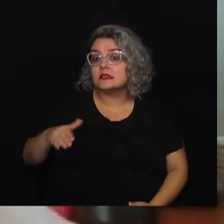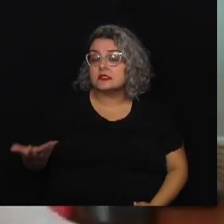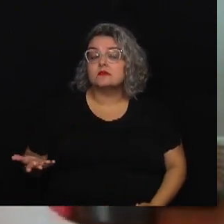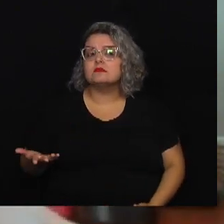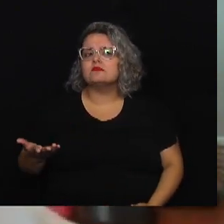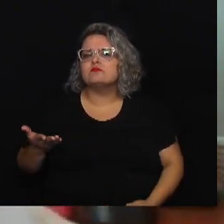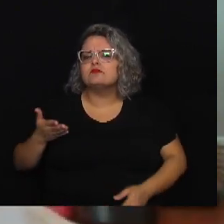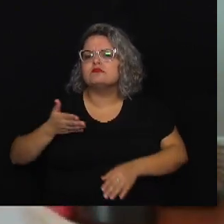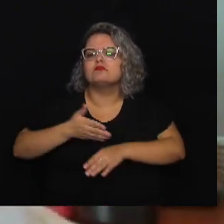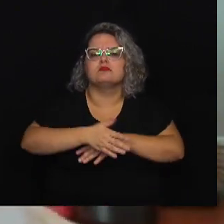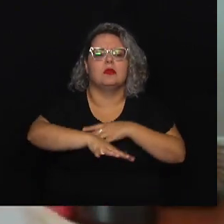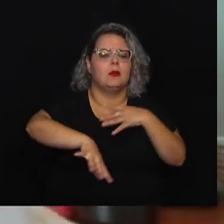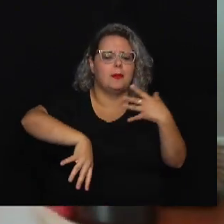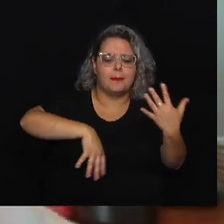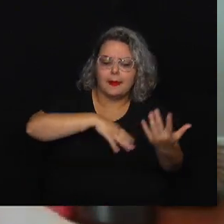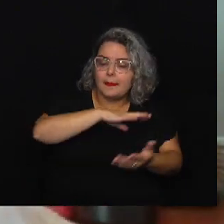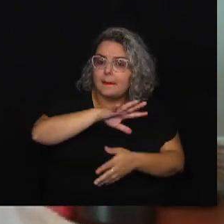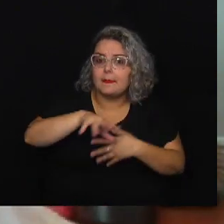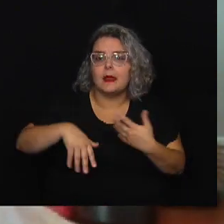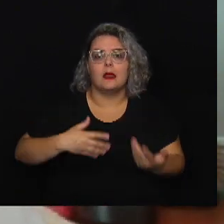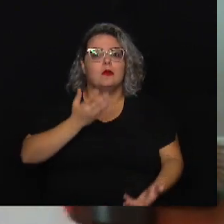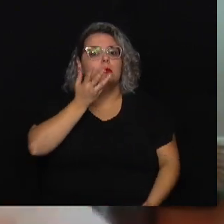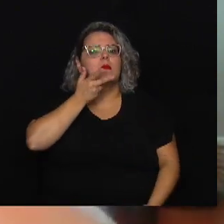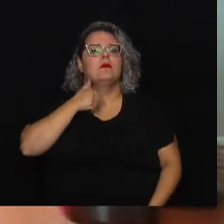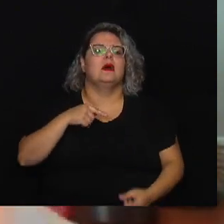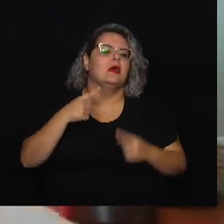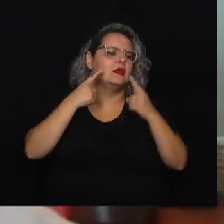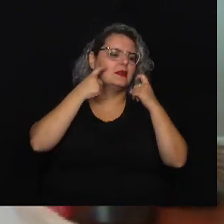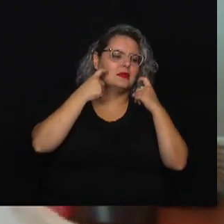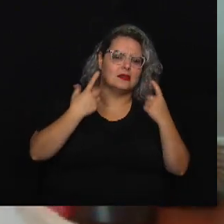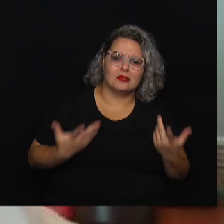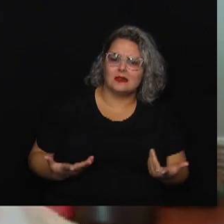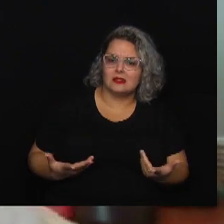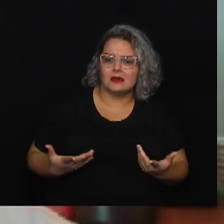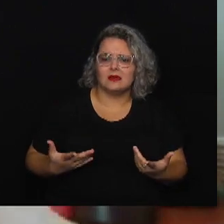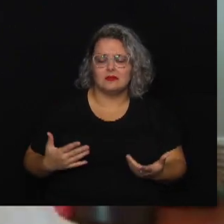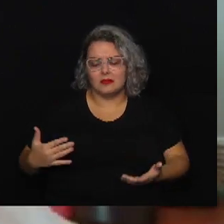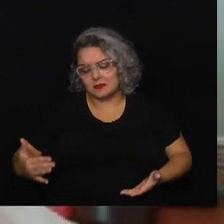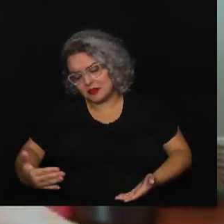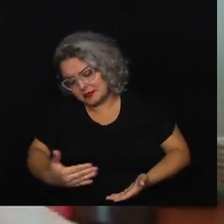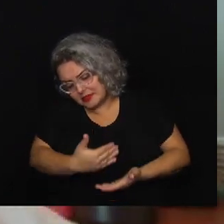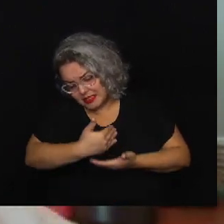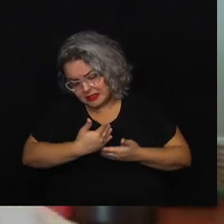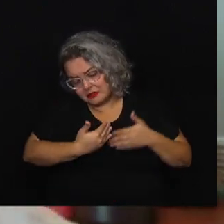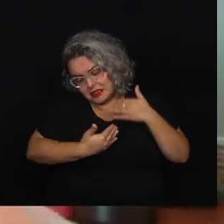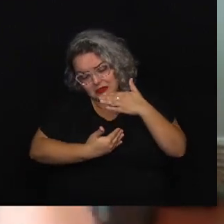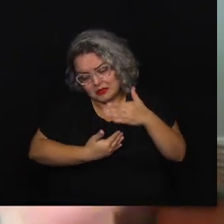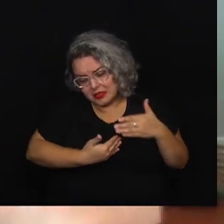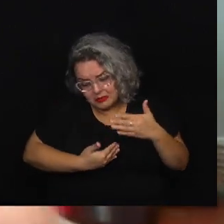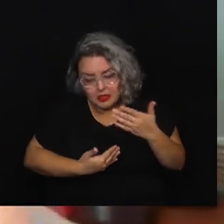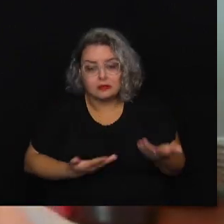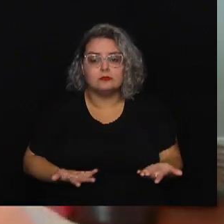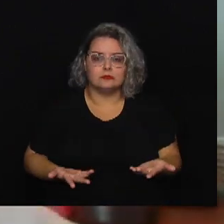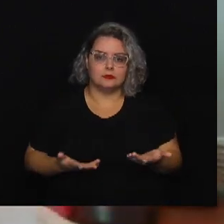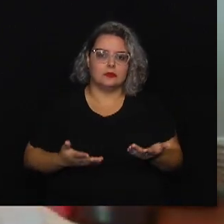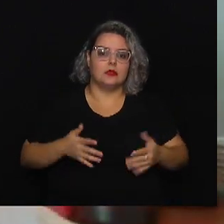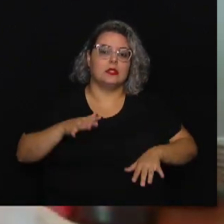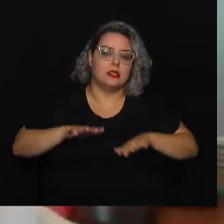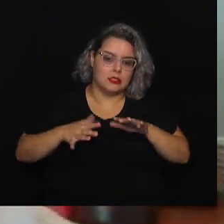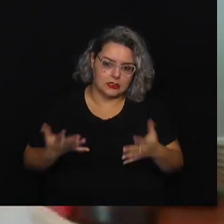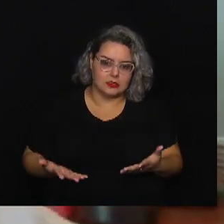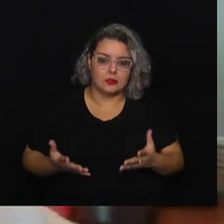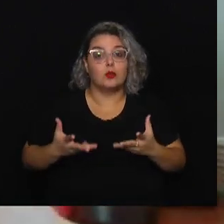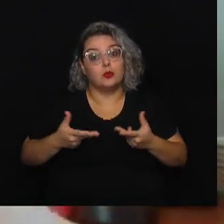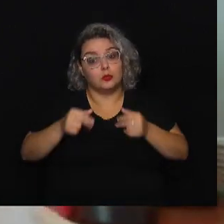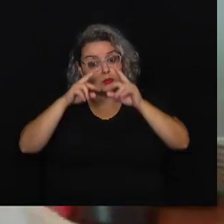numa bananosa ali com a criança chora, aí você já vai lá, já quer acolher, a gente acaba, com todo